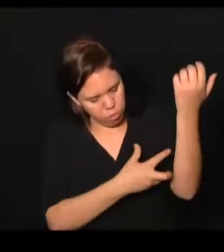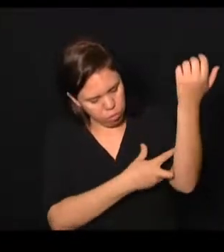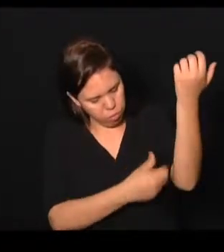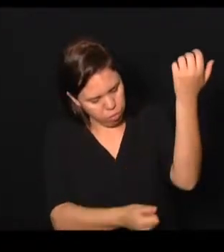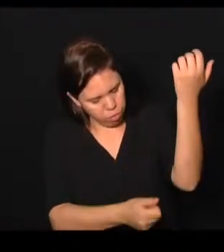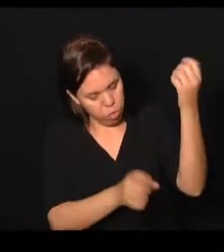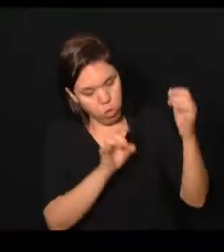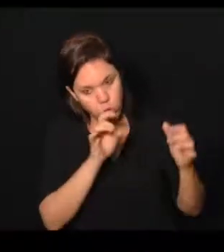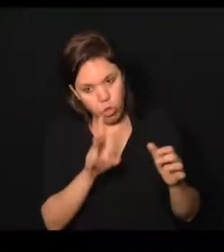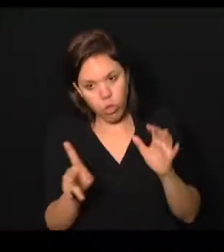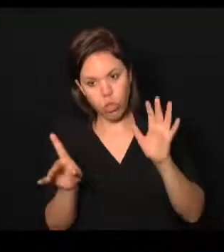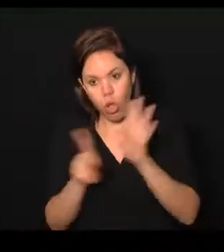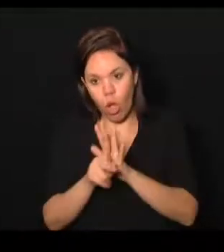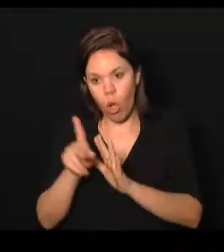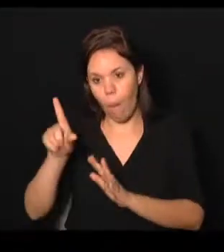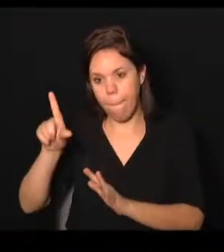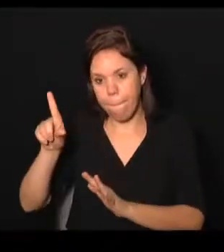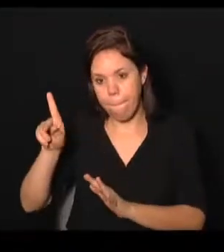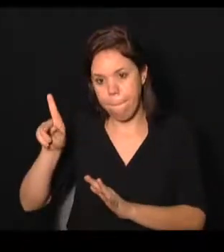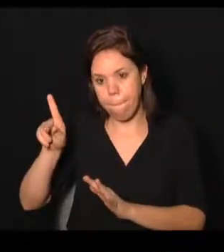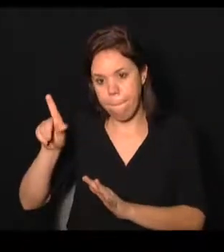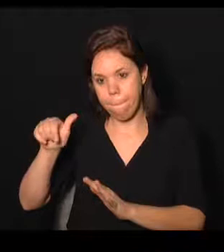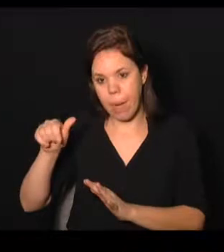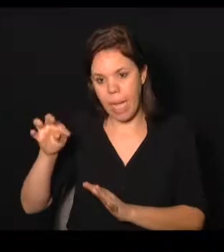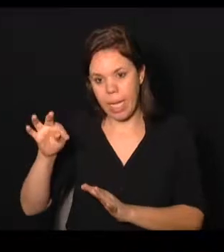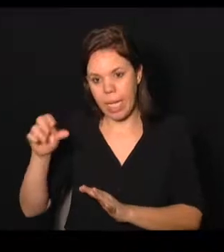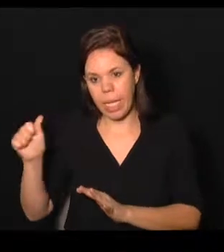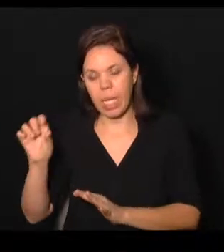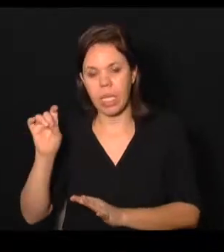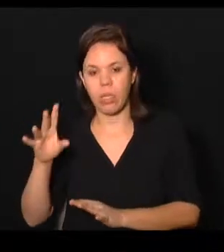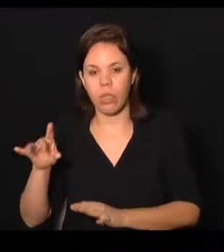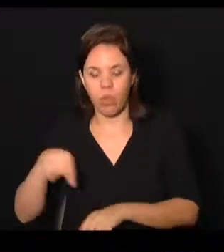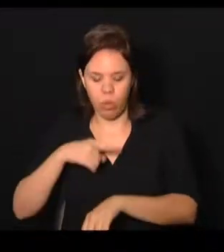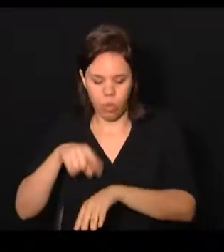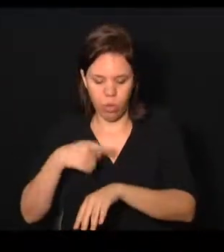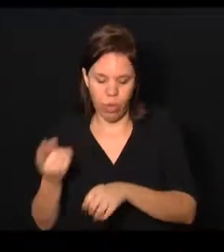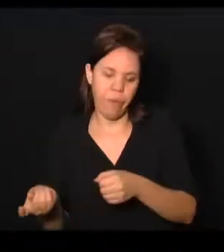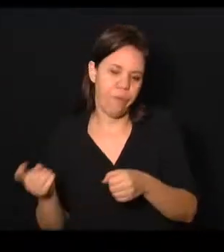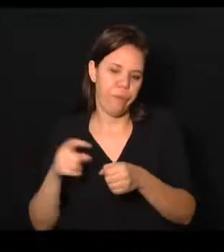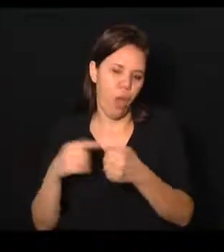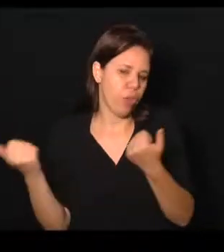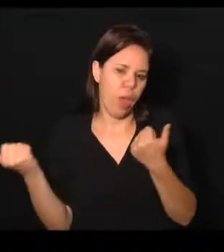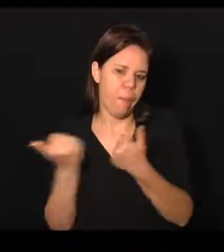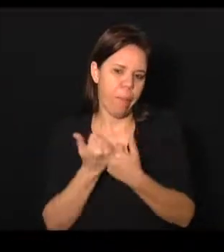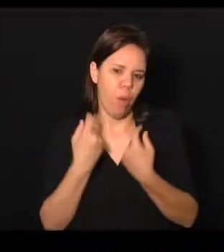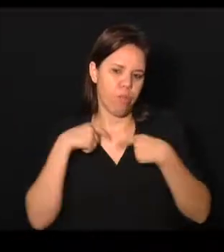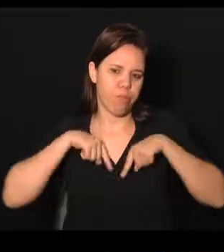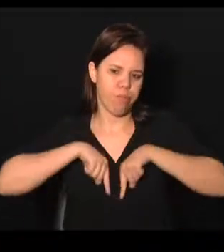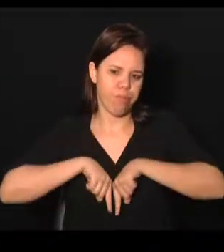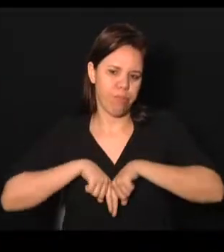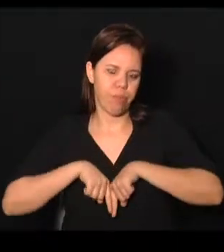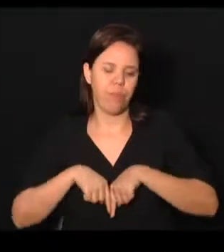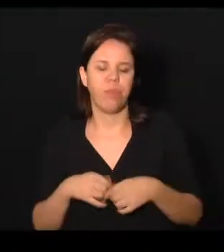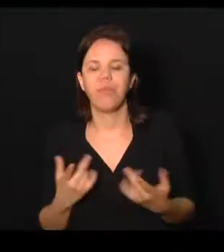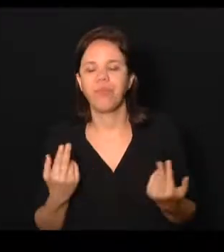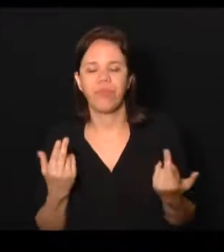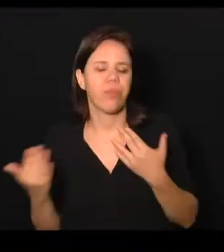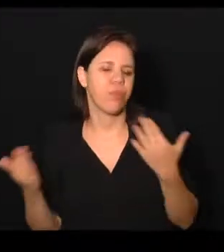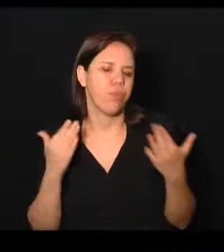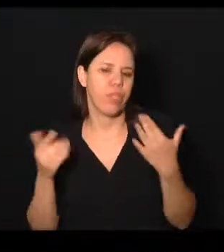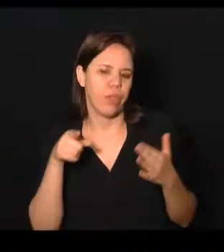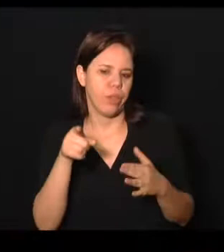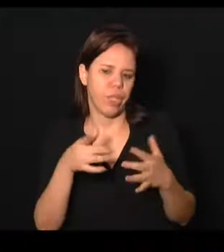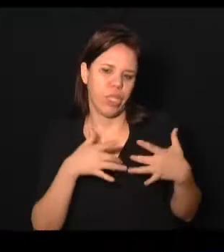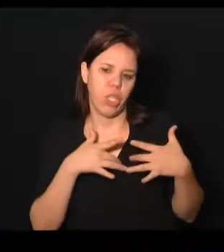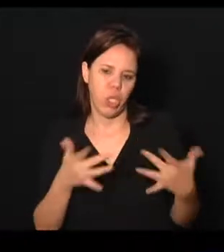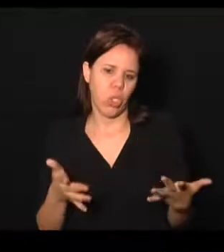em algumas horas você já tem reposto totalmente as suas plaquetas, assim como quando você doa sangue total também. Né? A gente dá esse